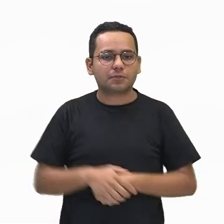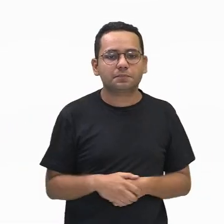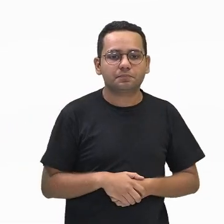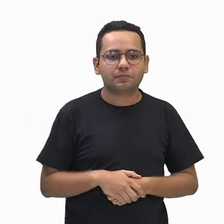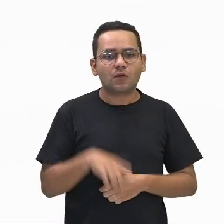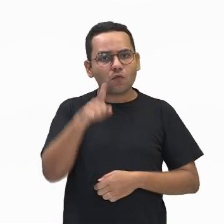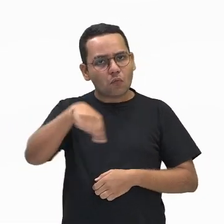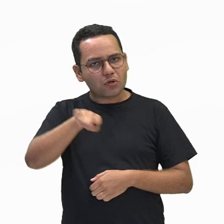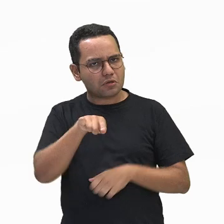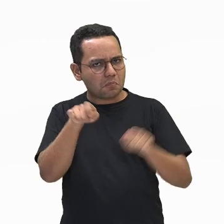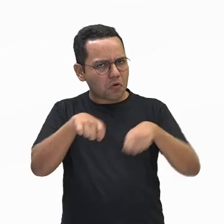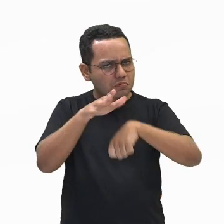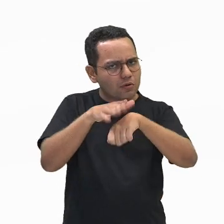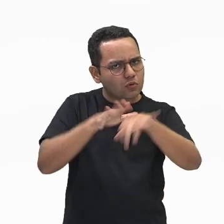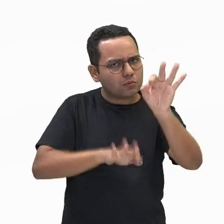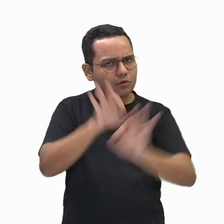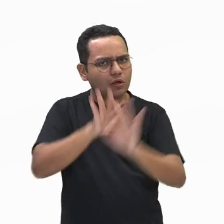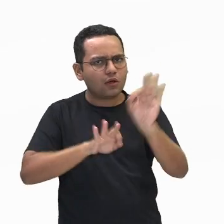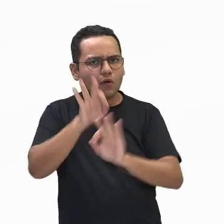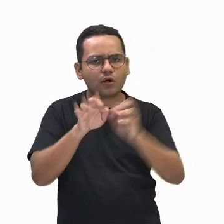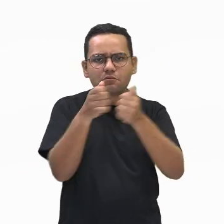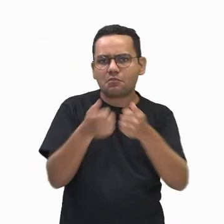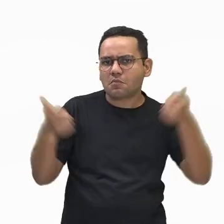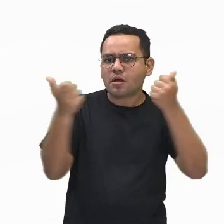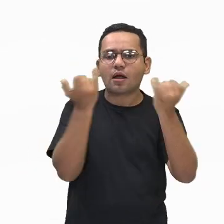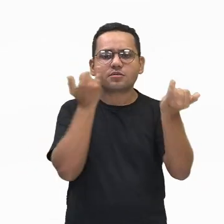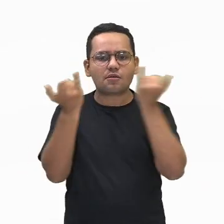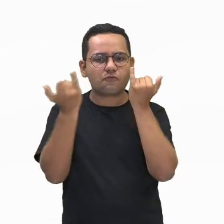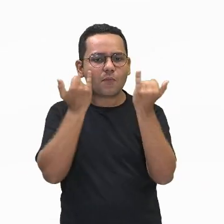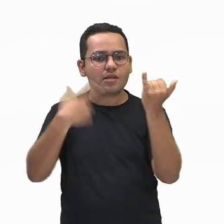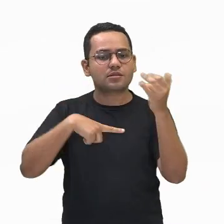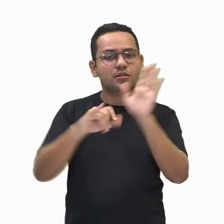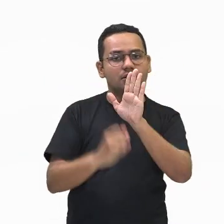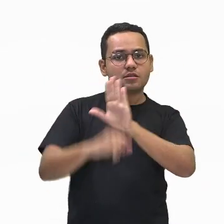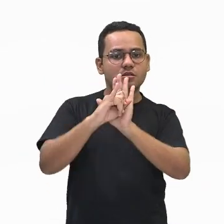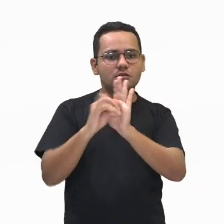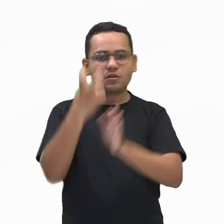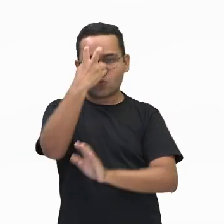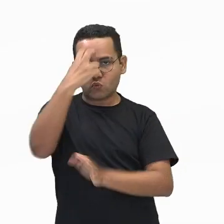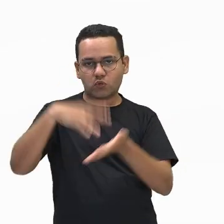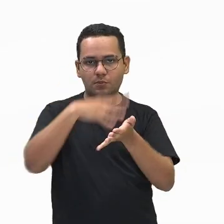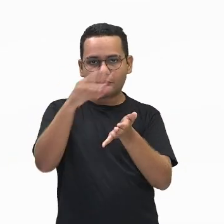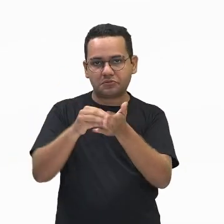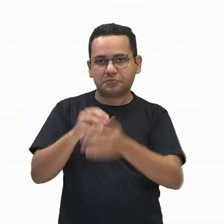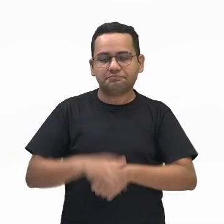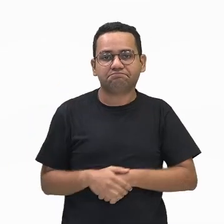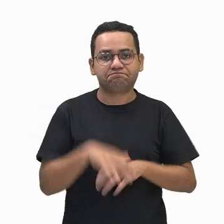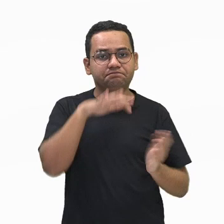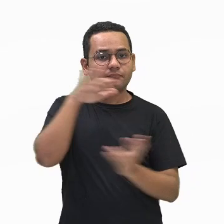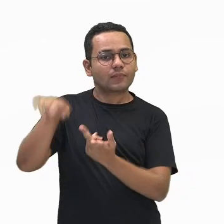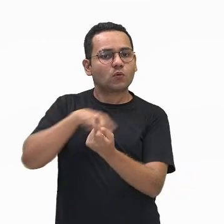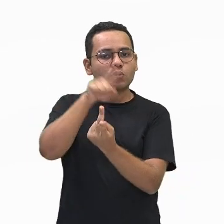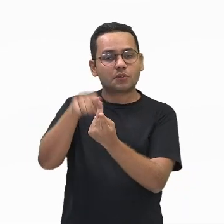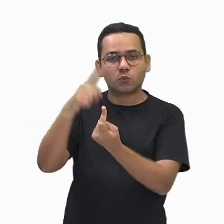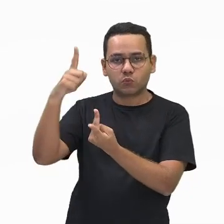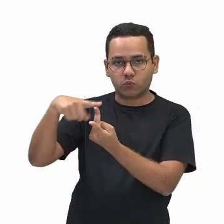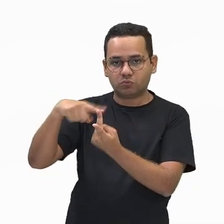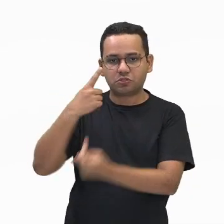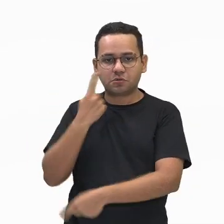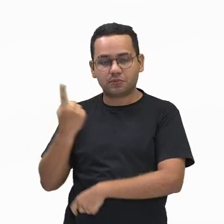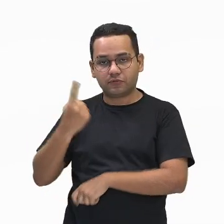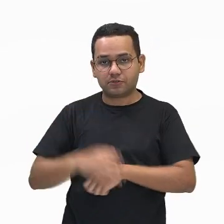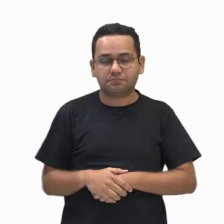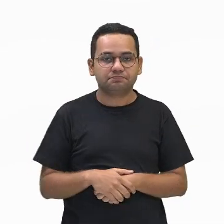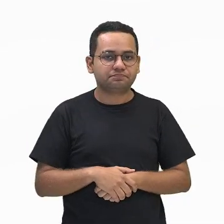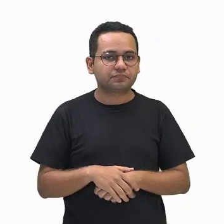um painel sobre a identidade e a cultura amazônica. A segunda opção que nós disponibilizamos para vocês